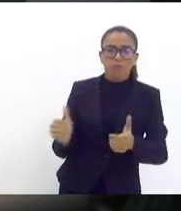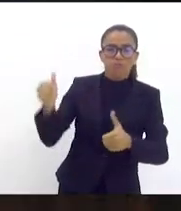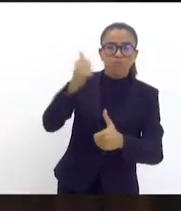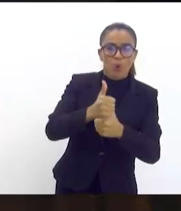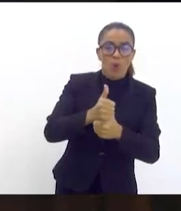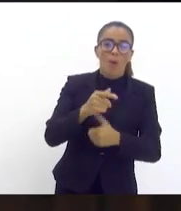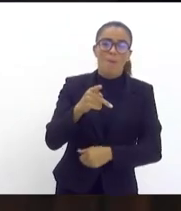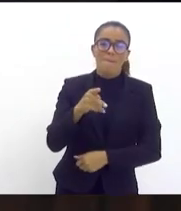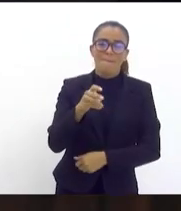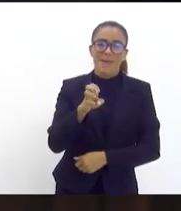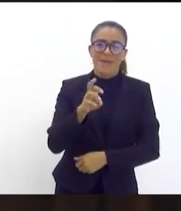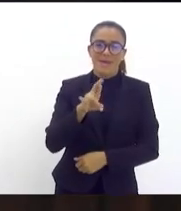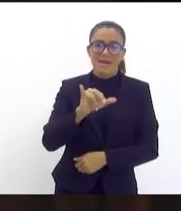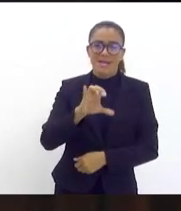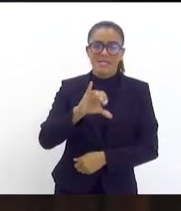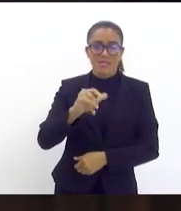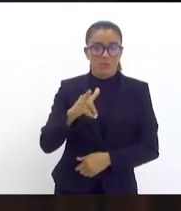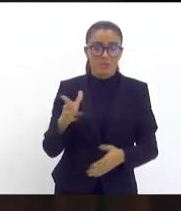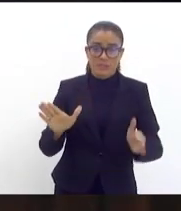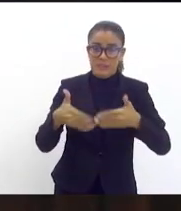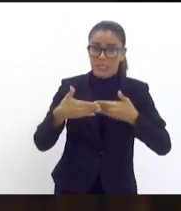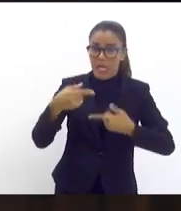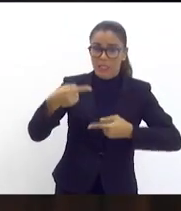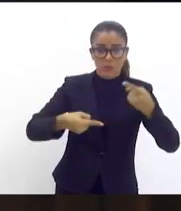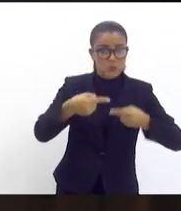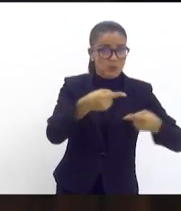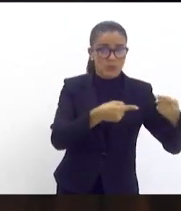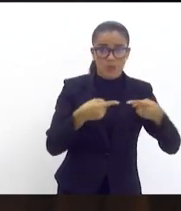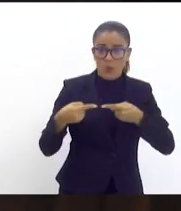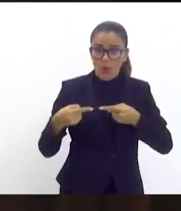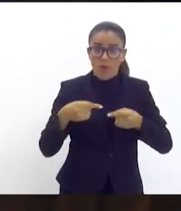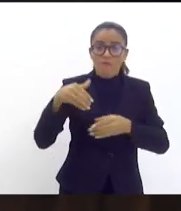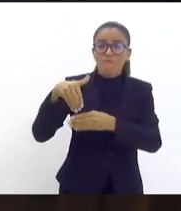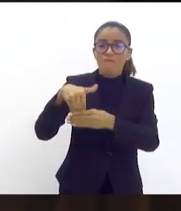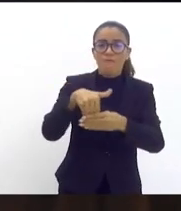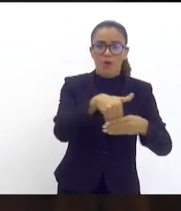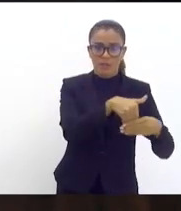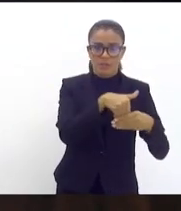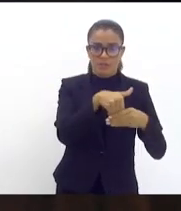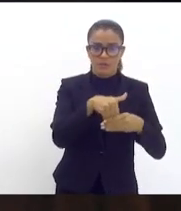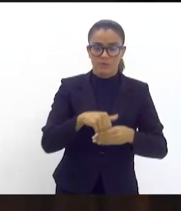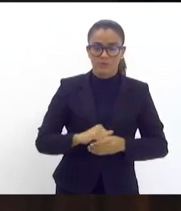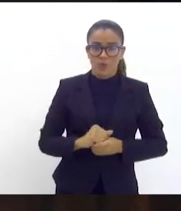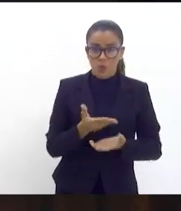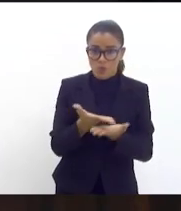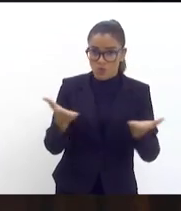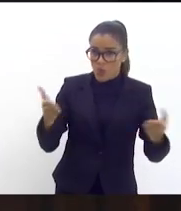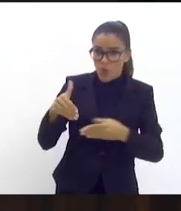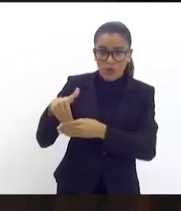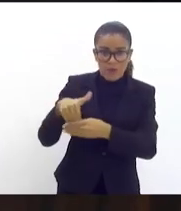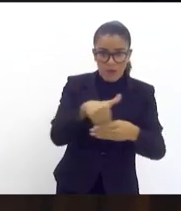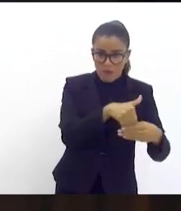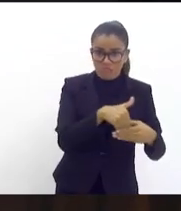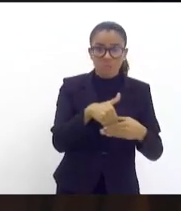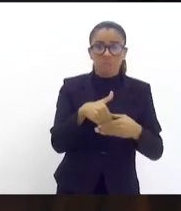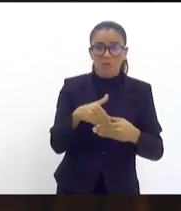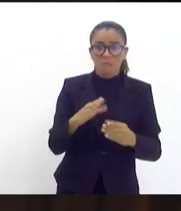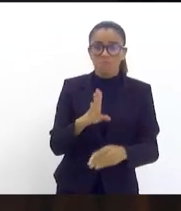Não havendo mais quem queira discutir, encerrada a discussão. Em votação, senhores que aprovam, permaneçam como